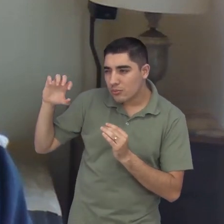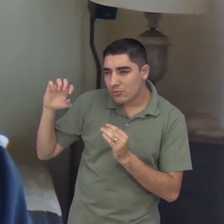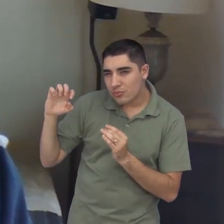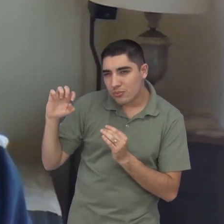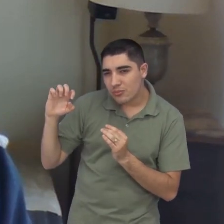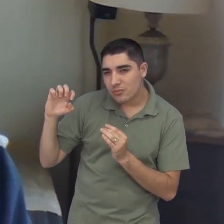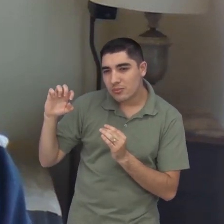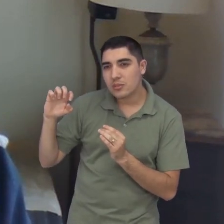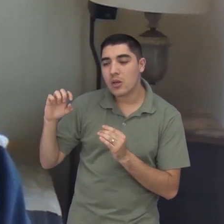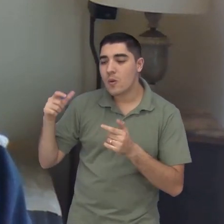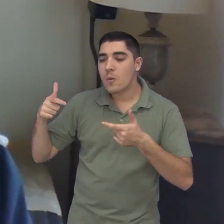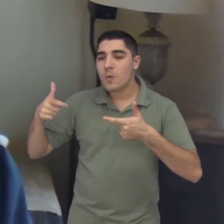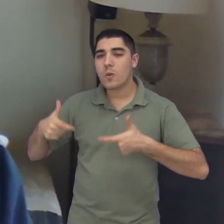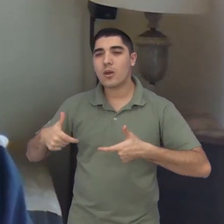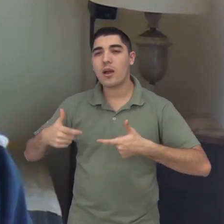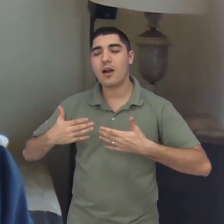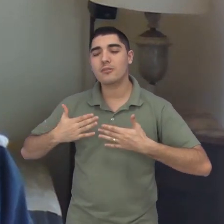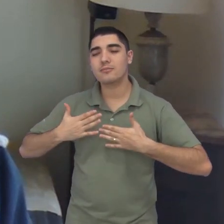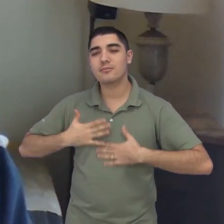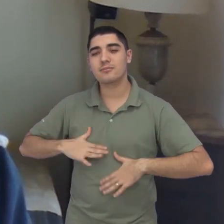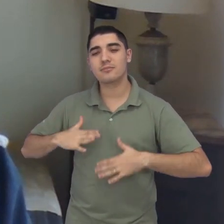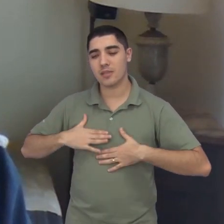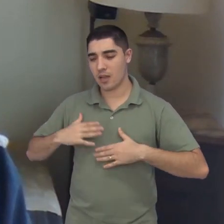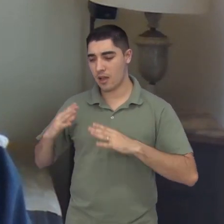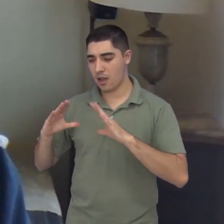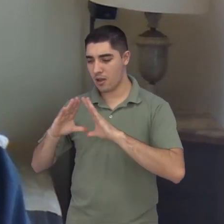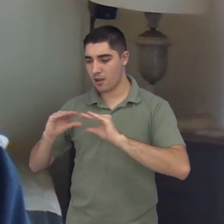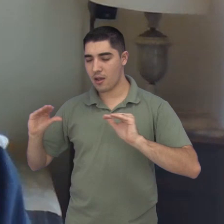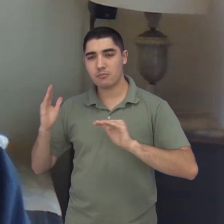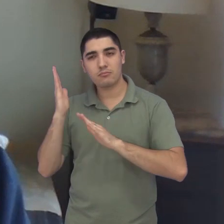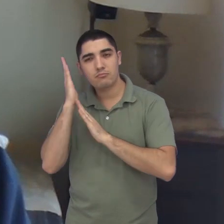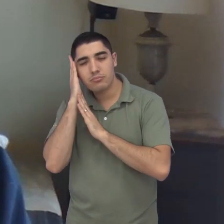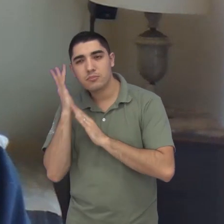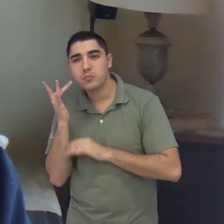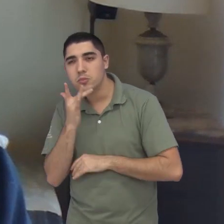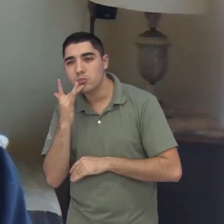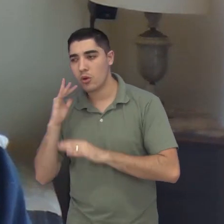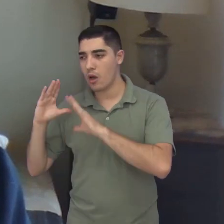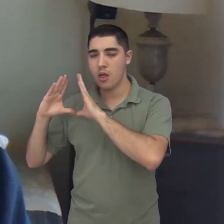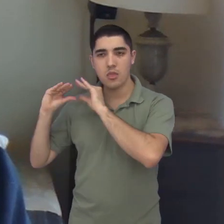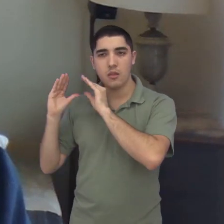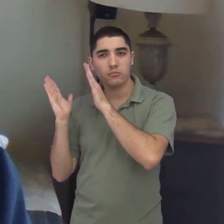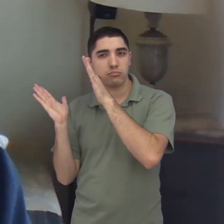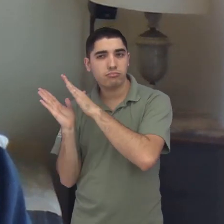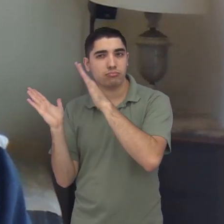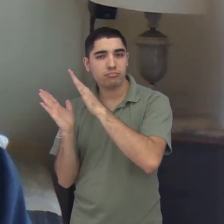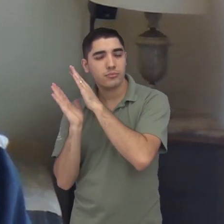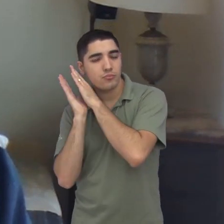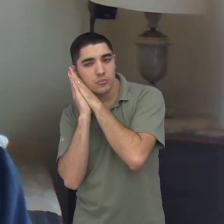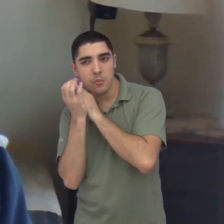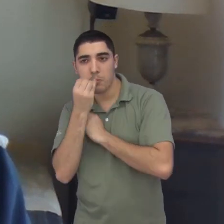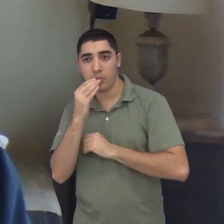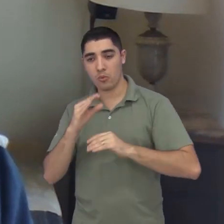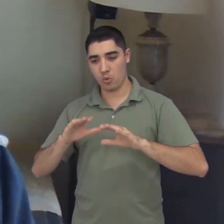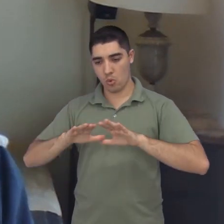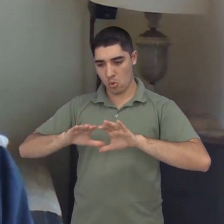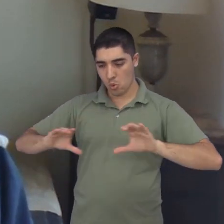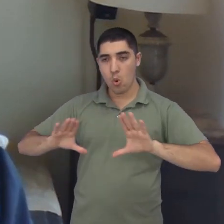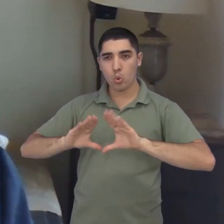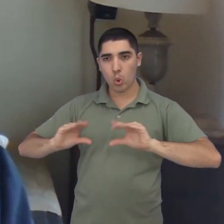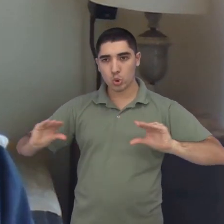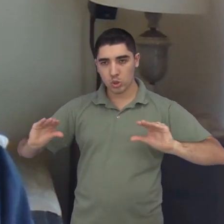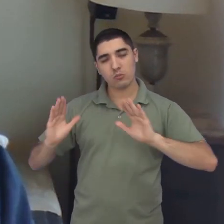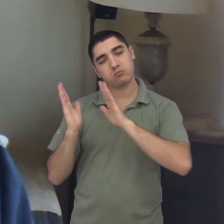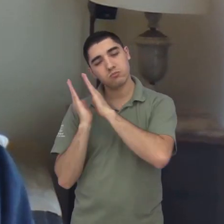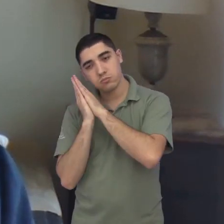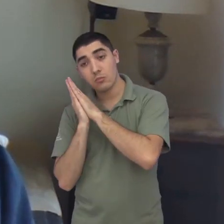um ambiente que seja gostoso para você, uma cama boa, um travesseiro bom e uma temperatura boa. Nós estamos passando por